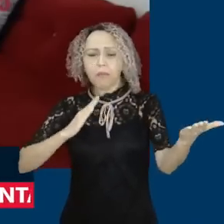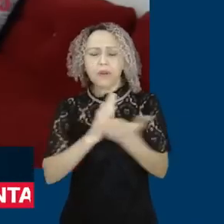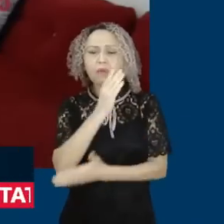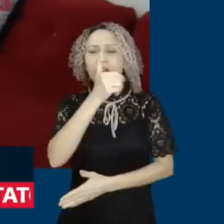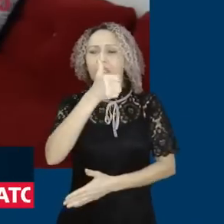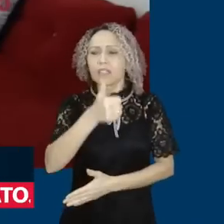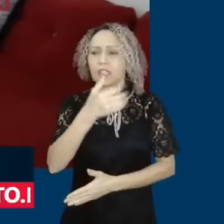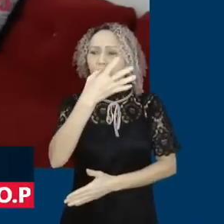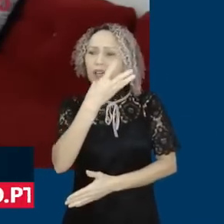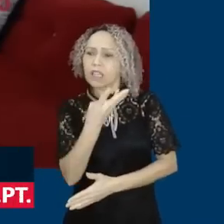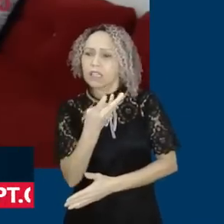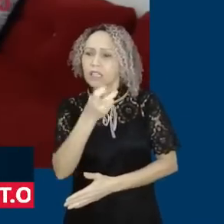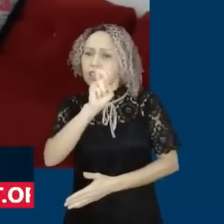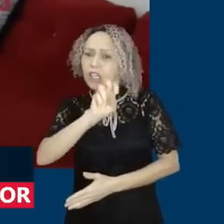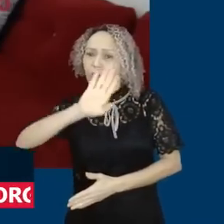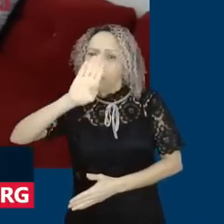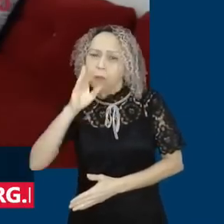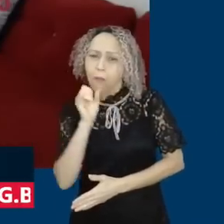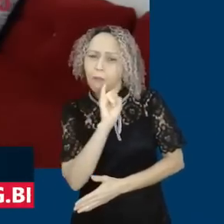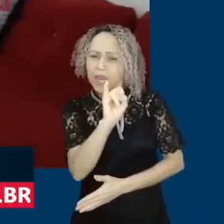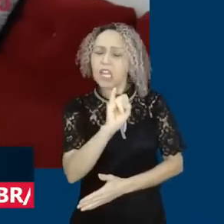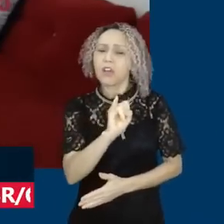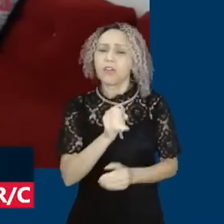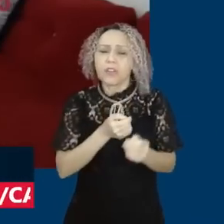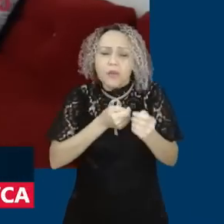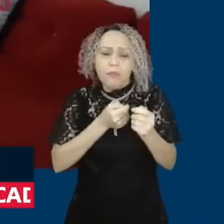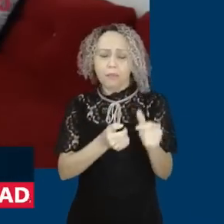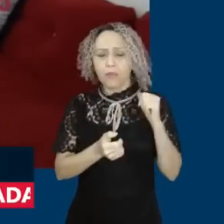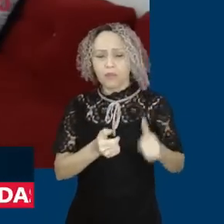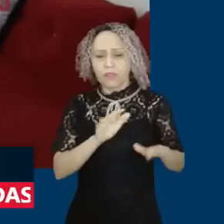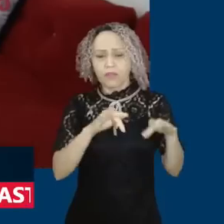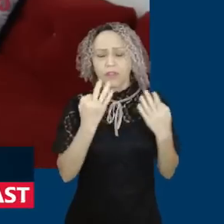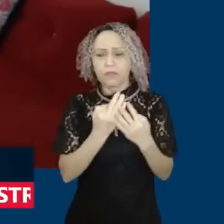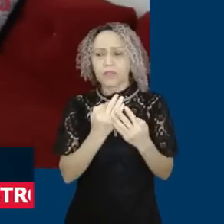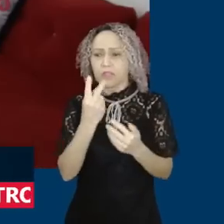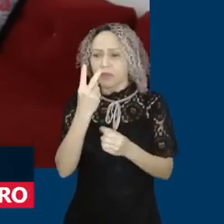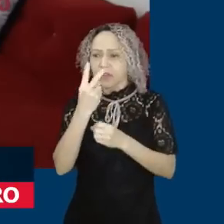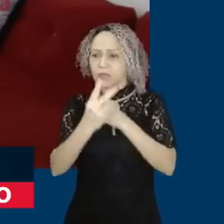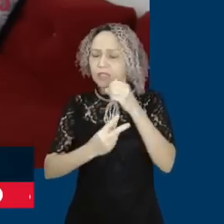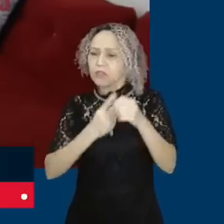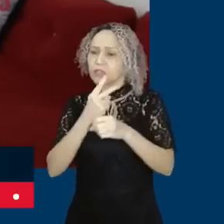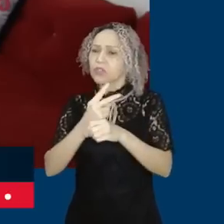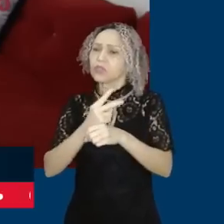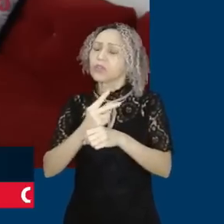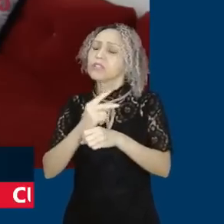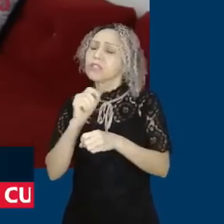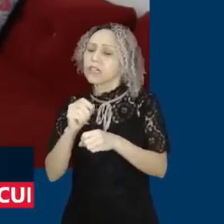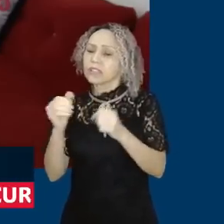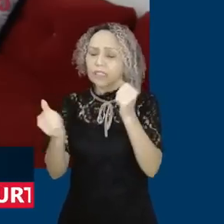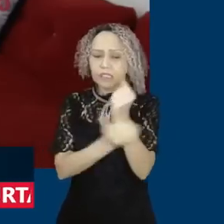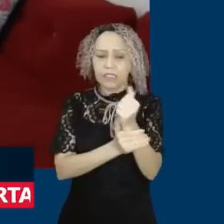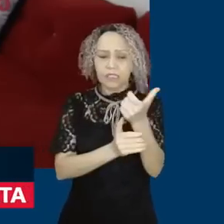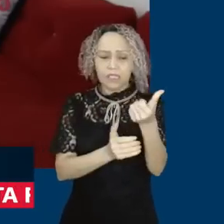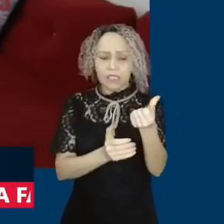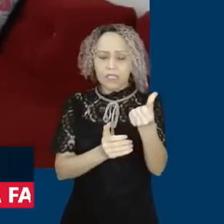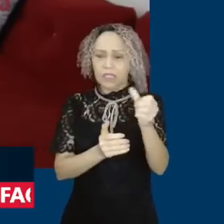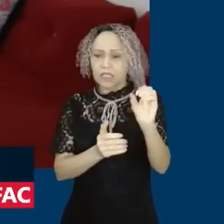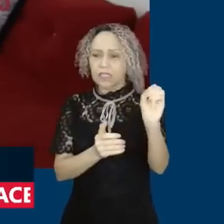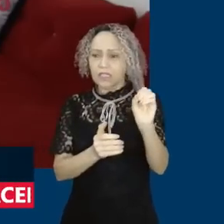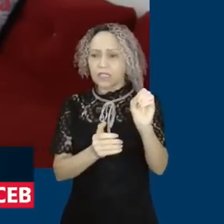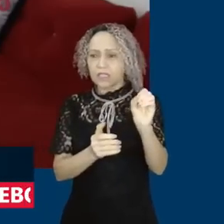bilhões para o Bolsa Família, pelo período de 2 anos, que garantem, também, como você disse, os R$600